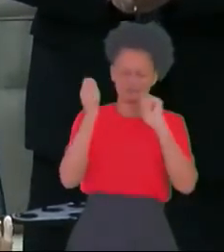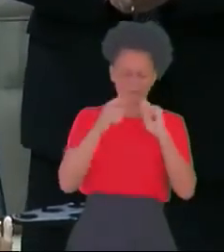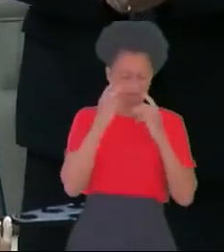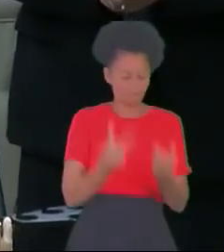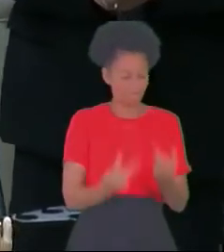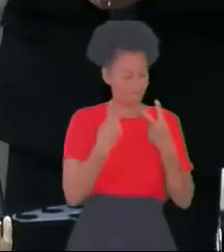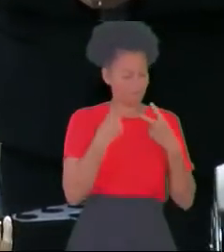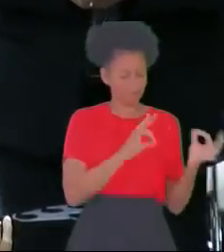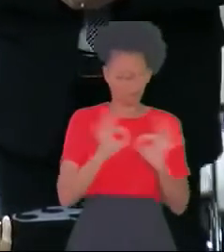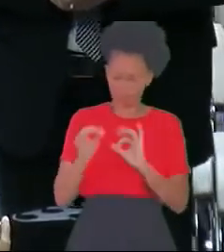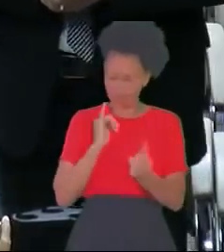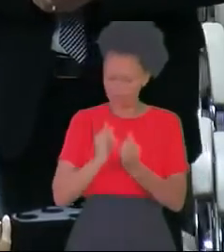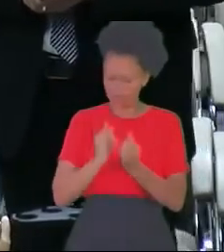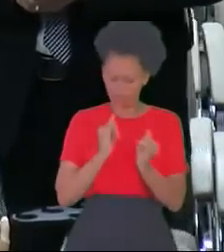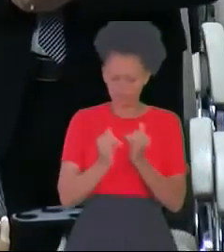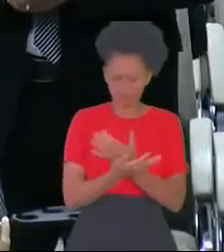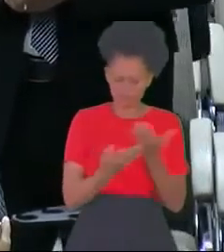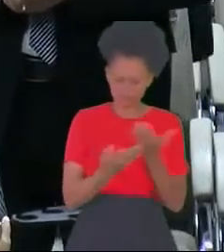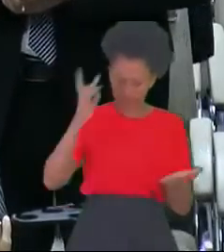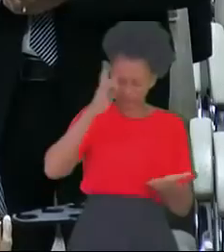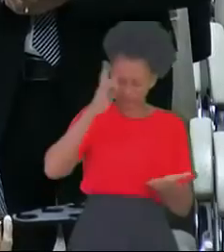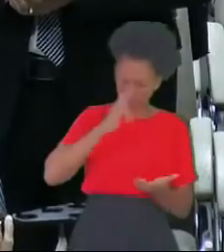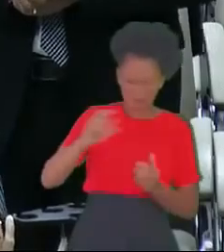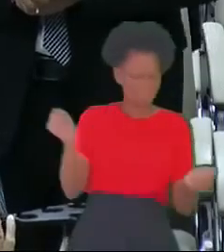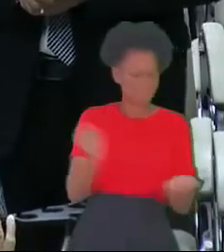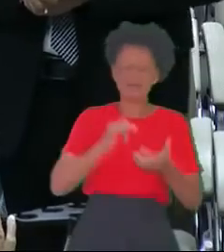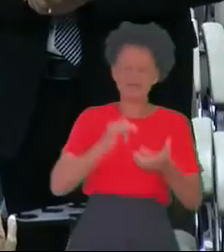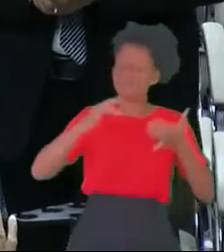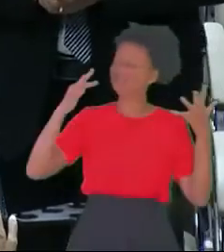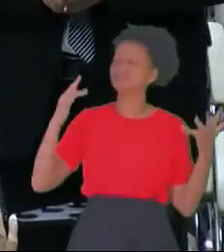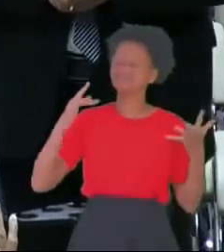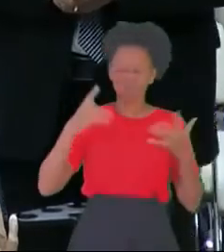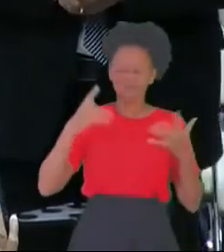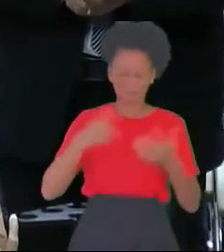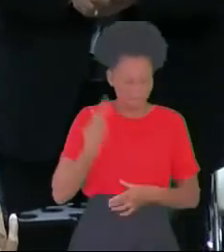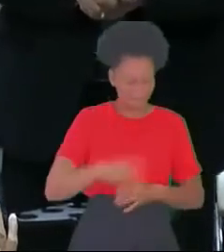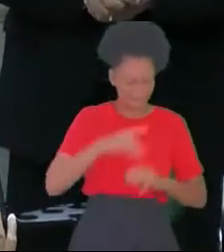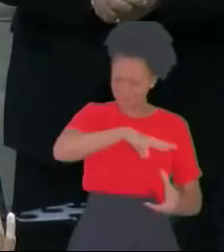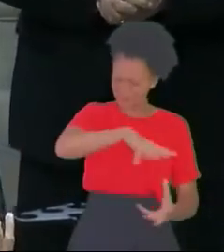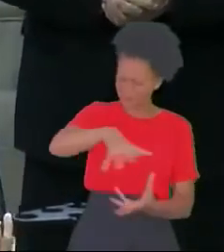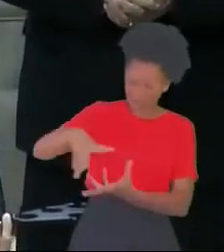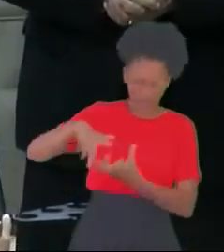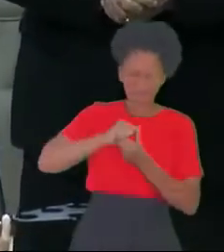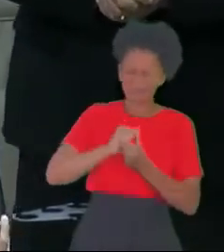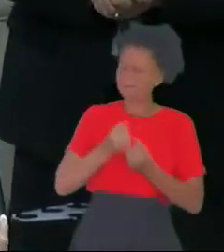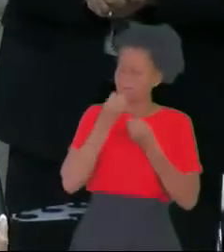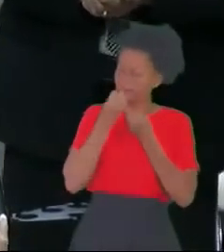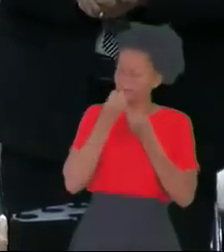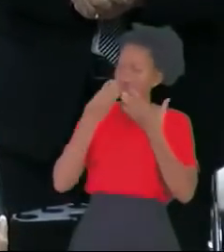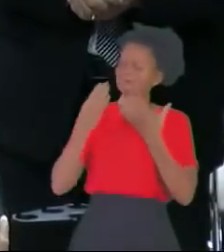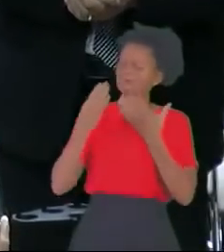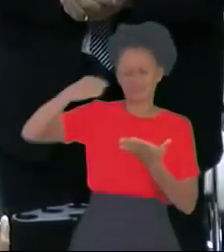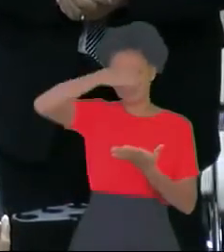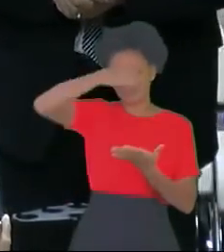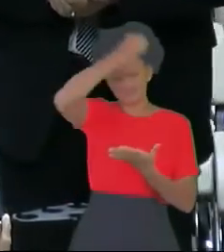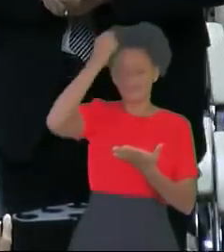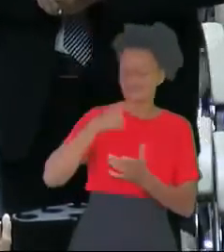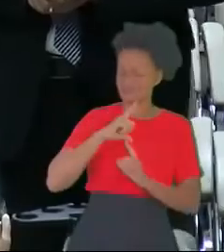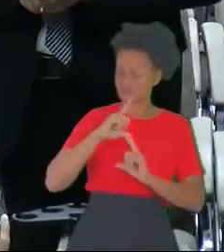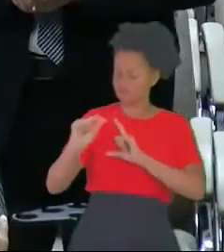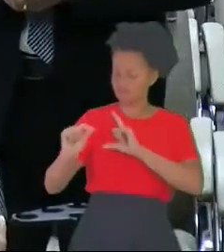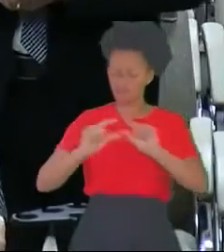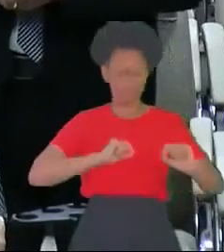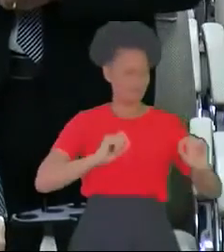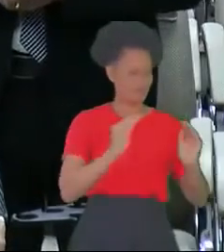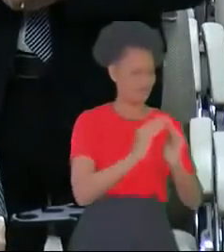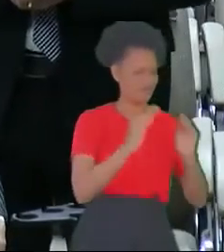pela internet. Senhor, faz um milagre grande na terra. Pai bendito e Pai santo, leva-nos em paz para